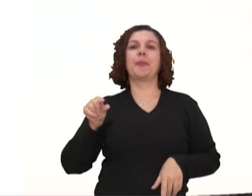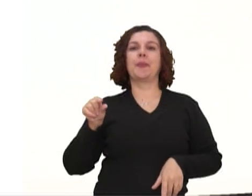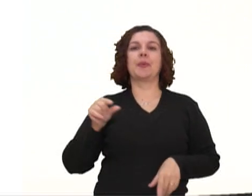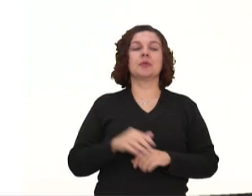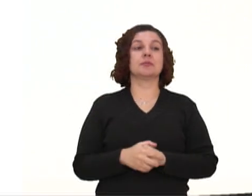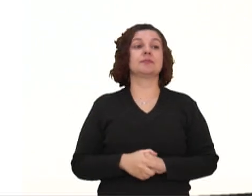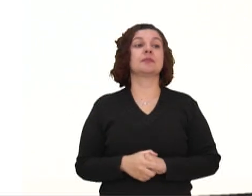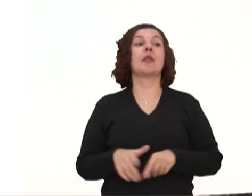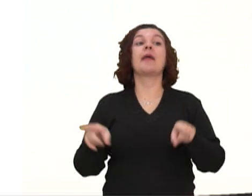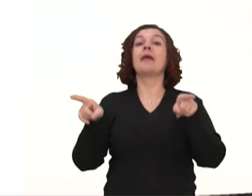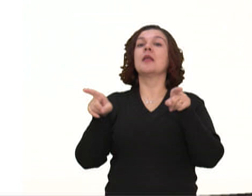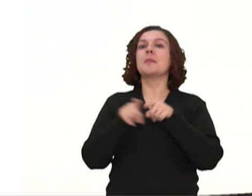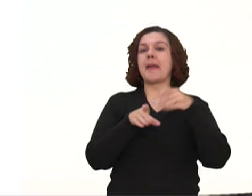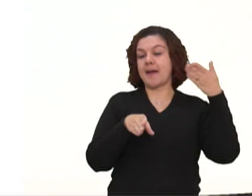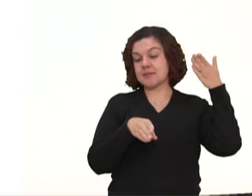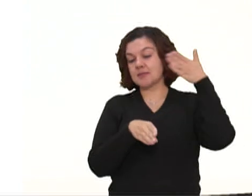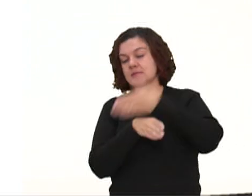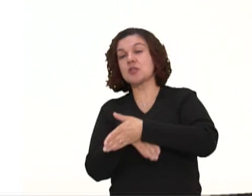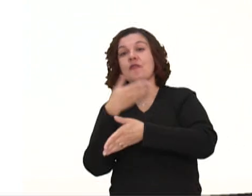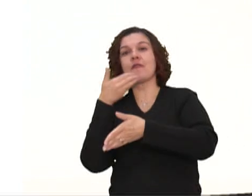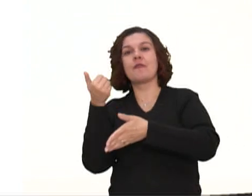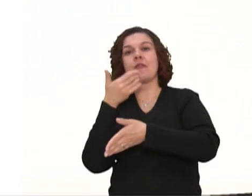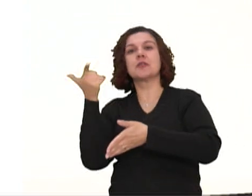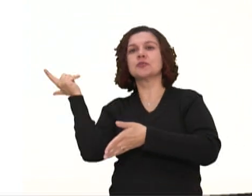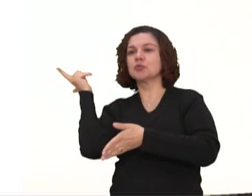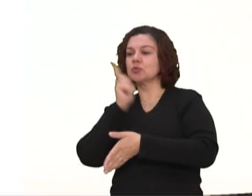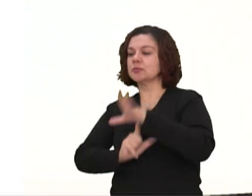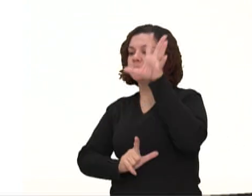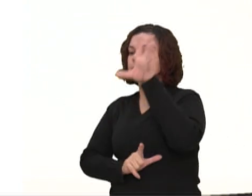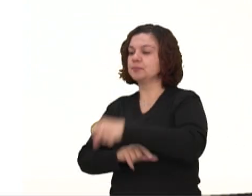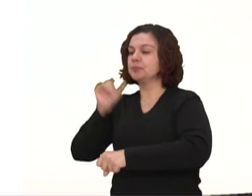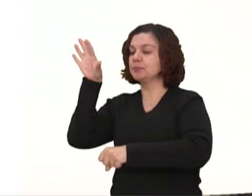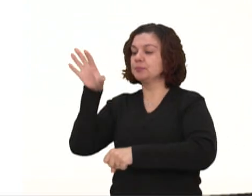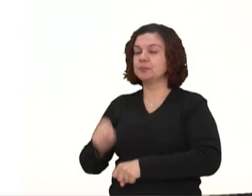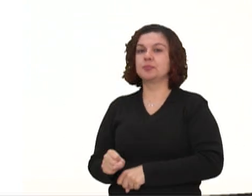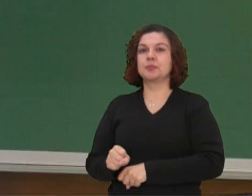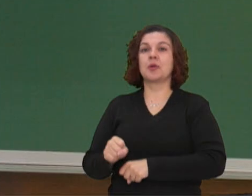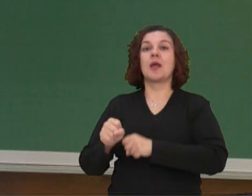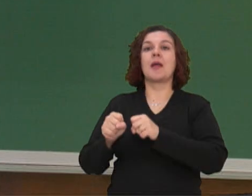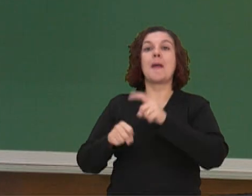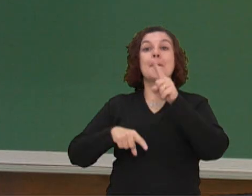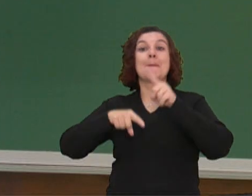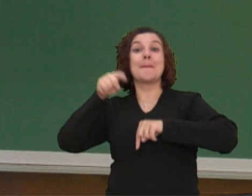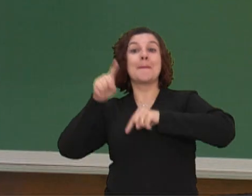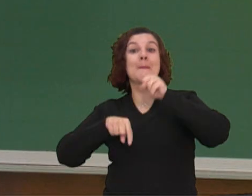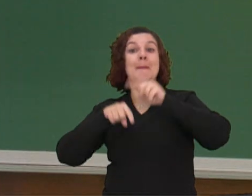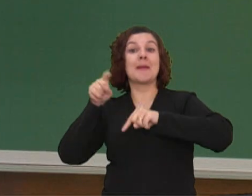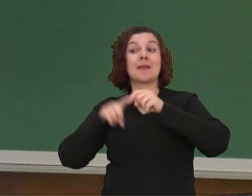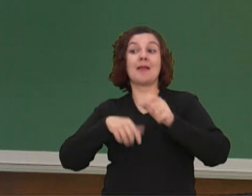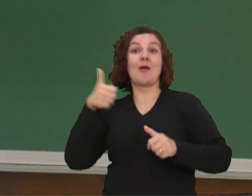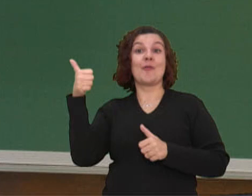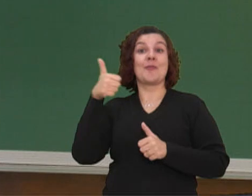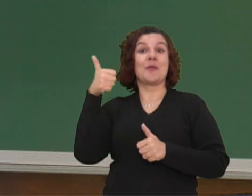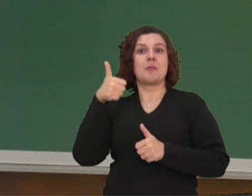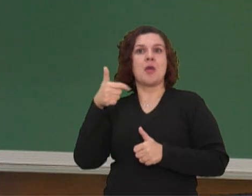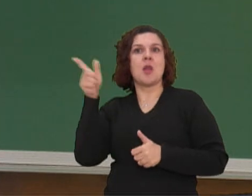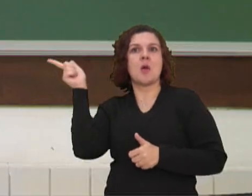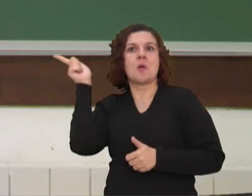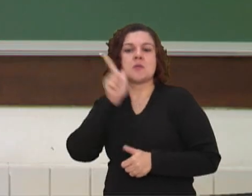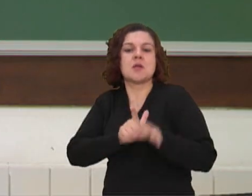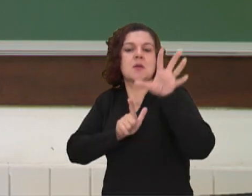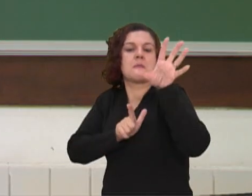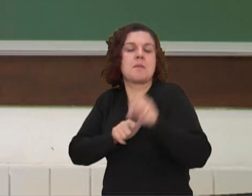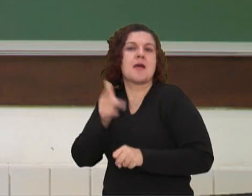Acesso direto às matérias-primas. Também se instalam em áreas que possibilitem a exploração de algum